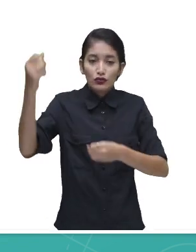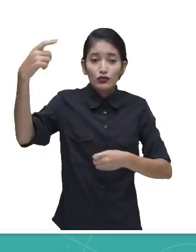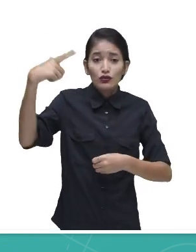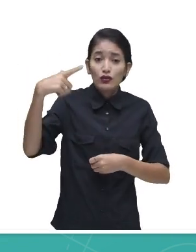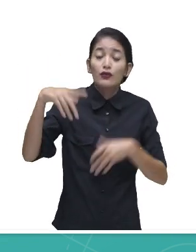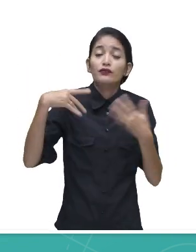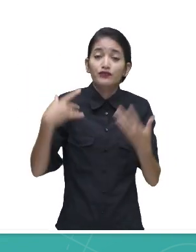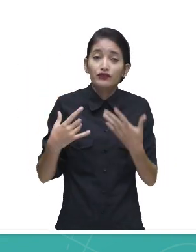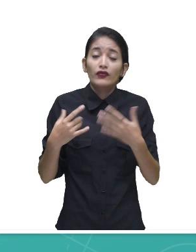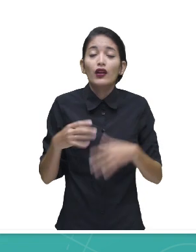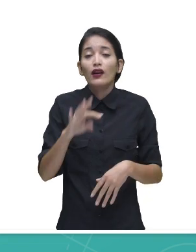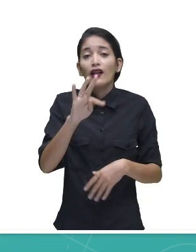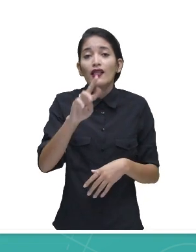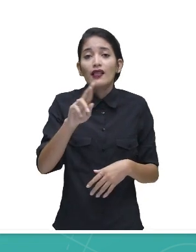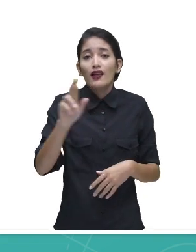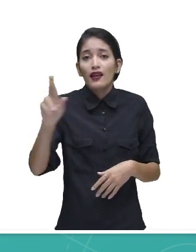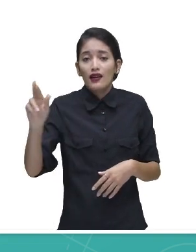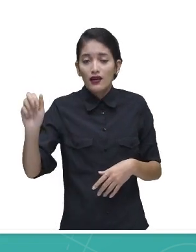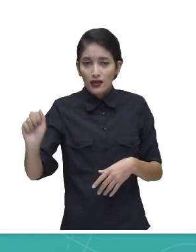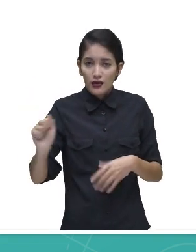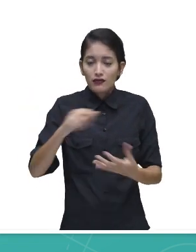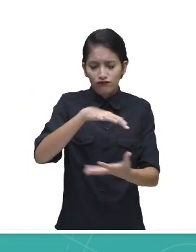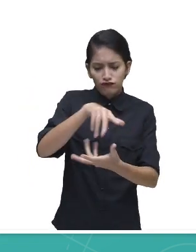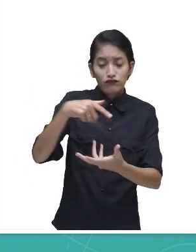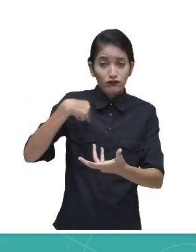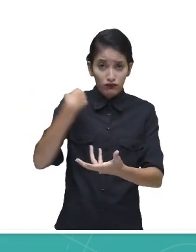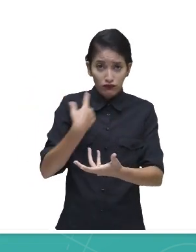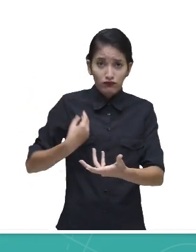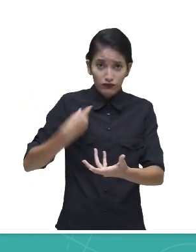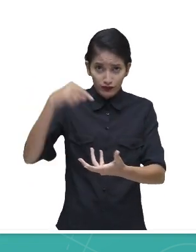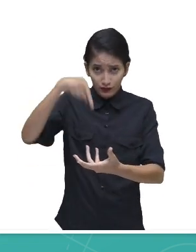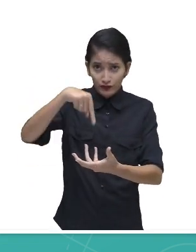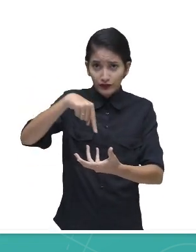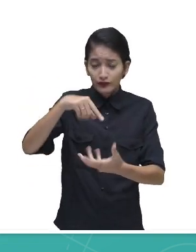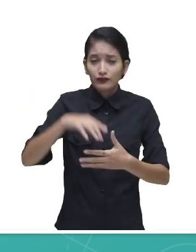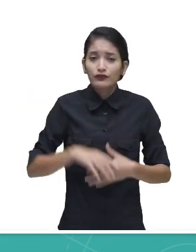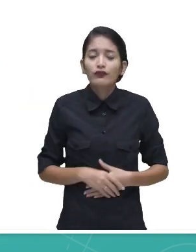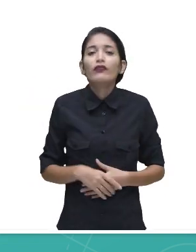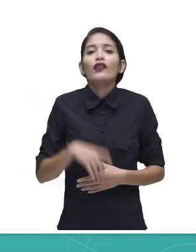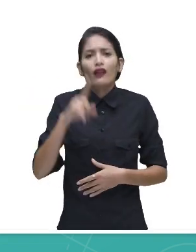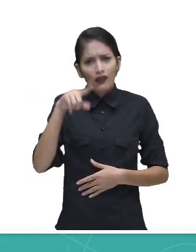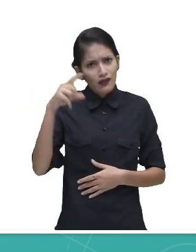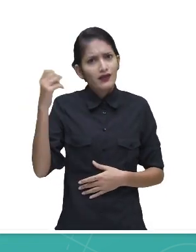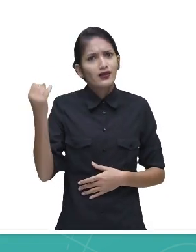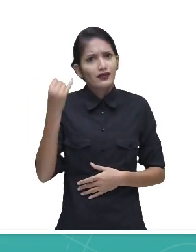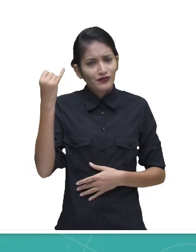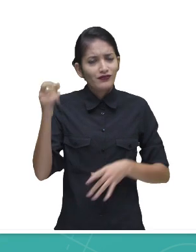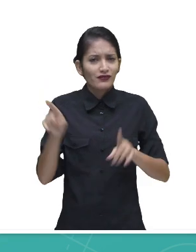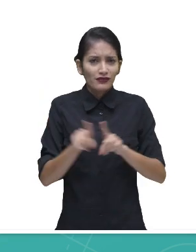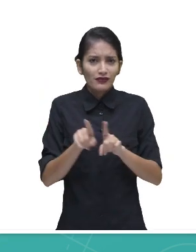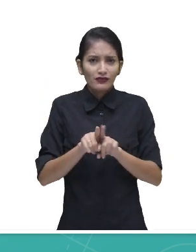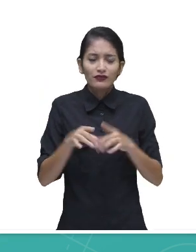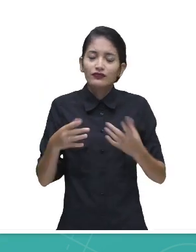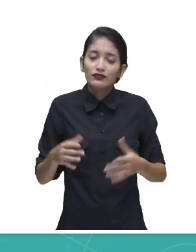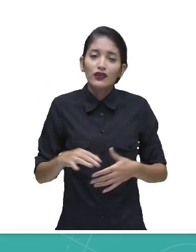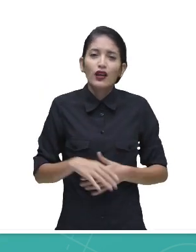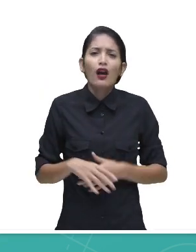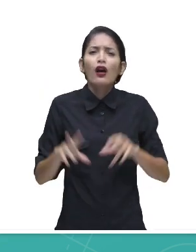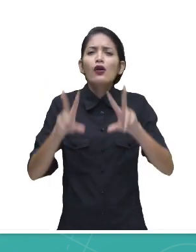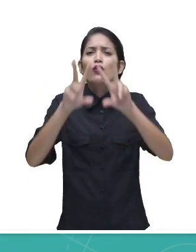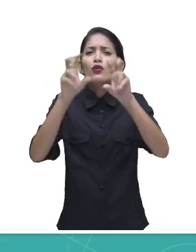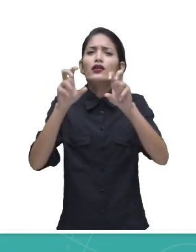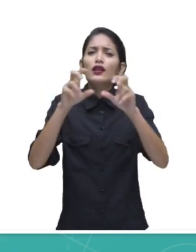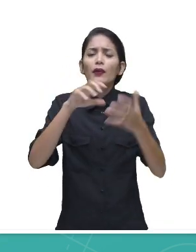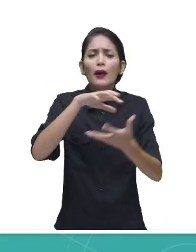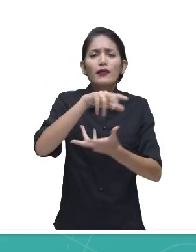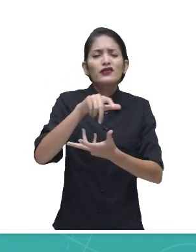Terra, gente, o nosso planeta, ele é bem importante, né? Então, falando de planeta, você